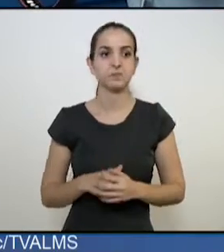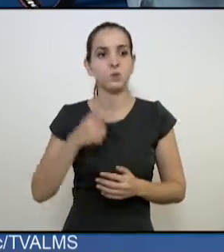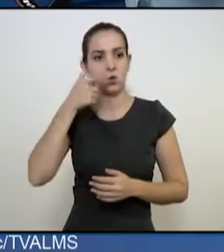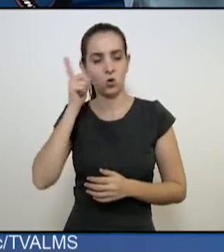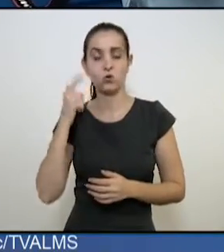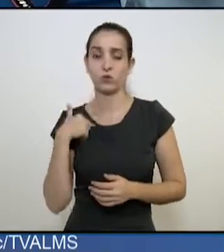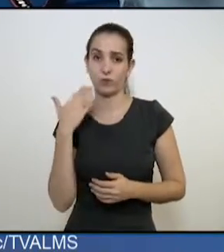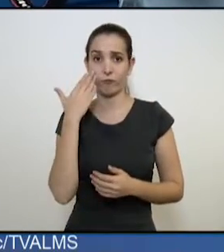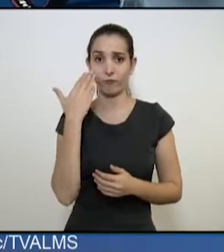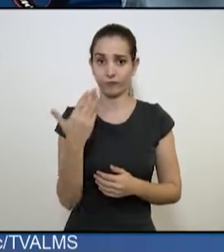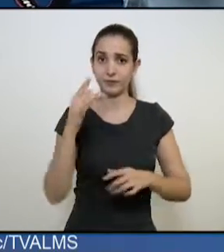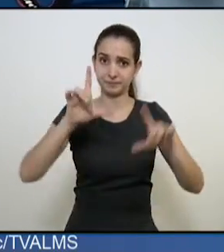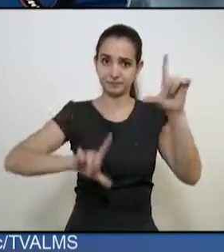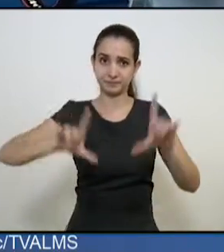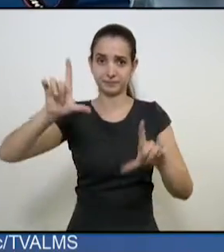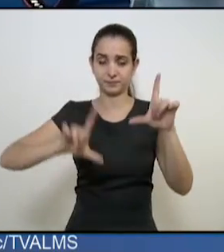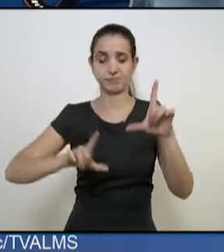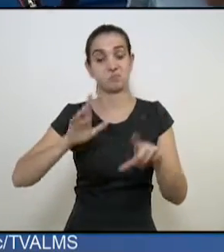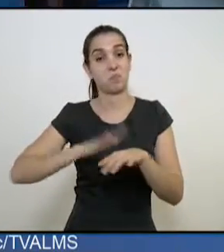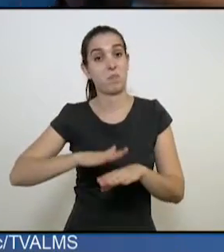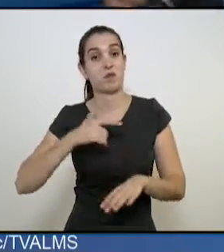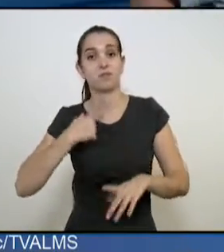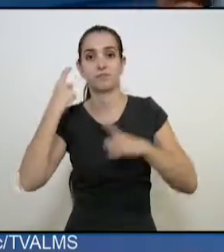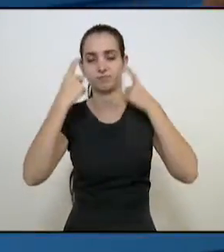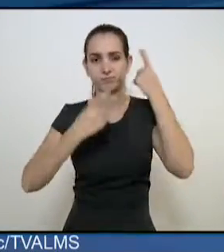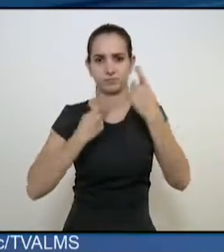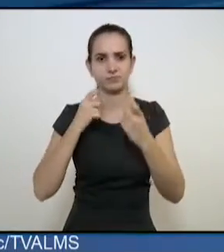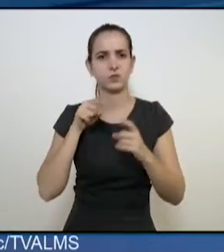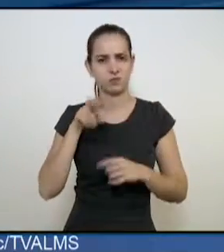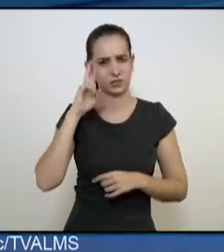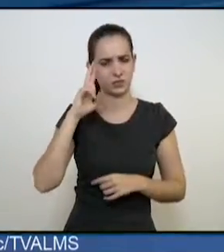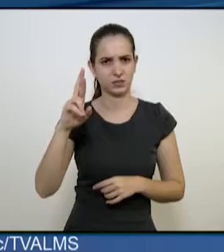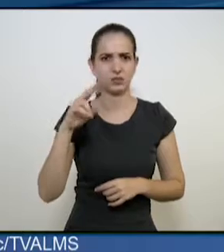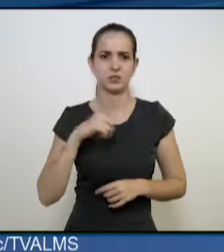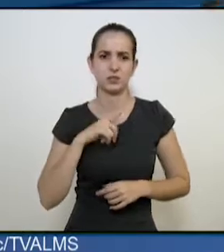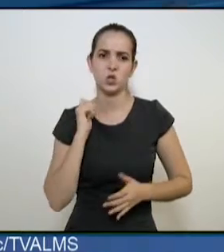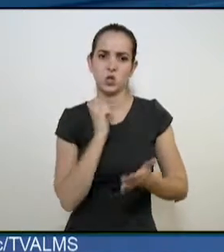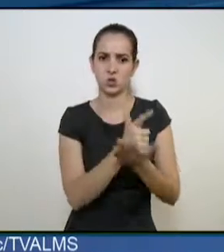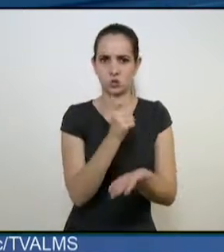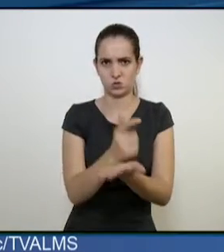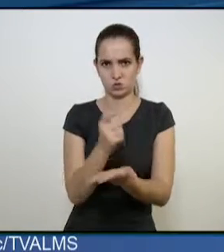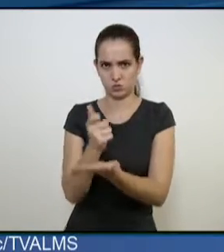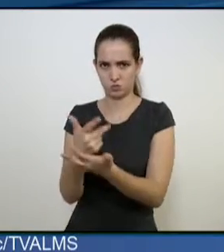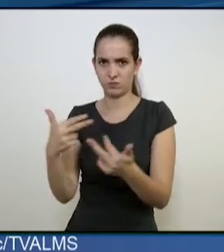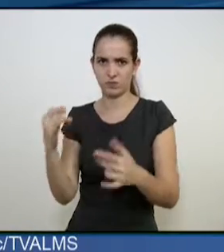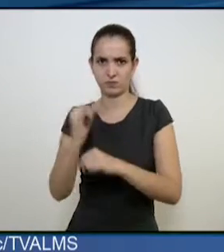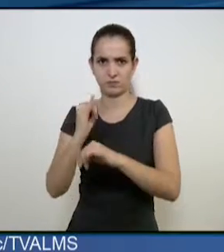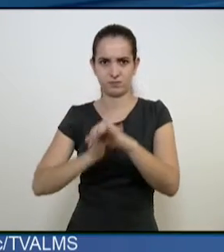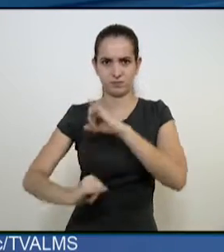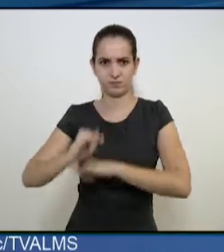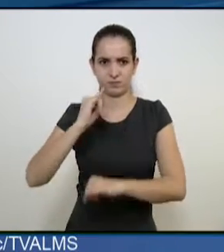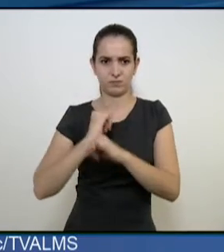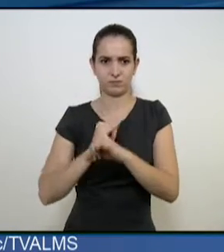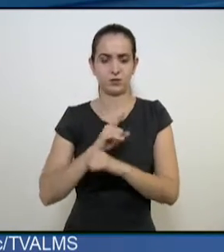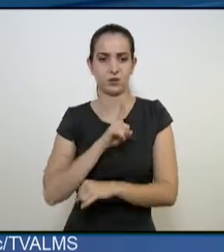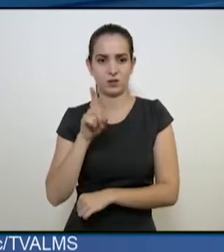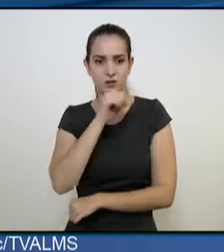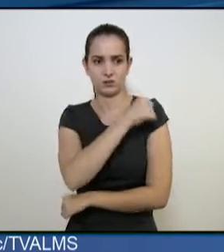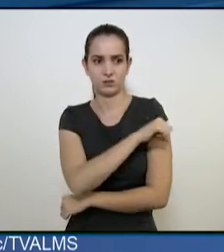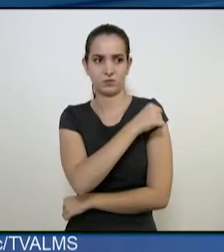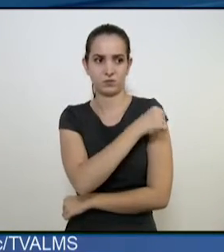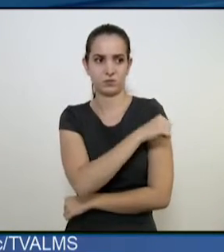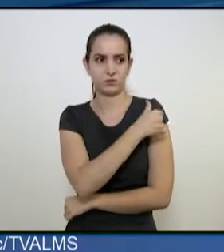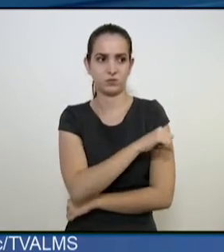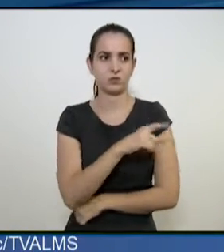me deixou mais preocupado ainda. Vossa Excelência sabia que nessas compras que a gente faz pela internet, no Rio de Janeiro,